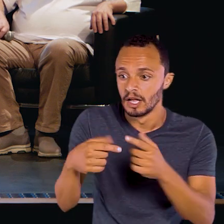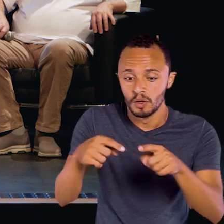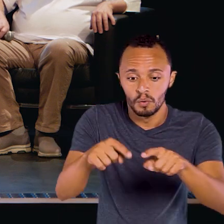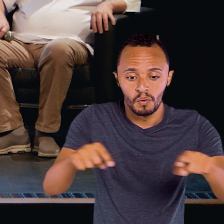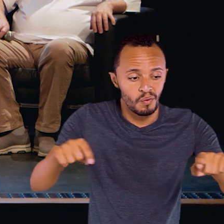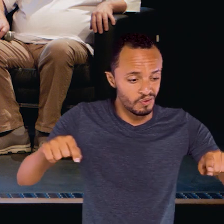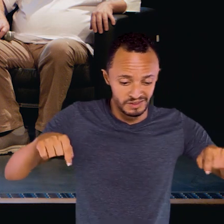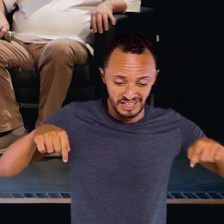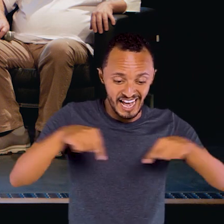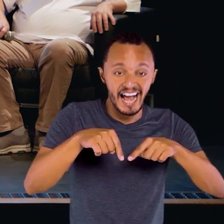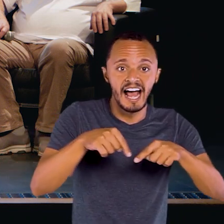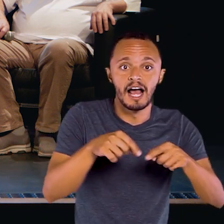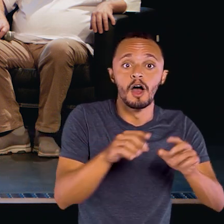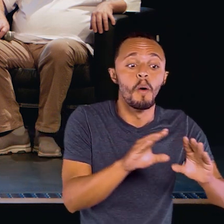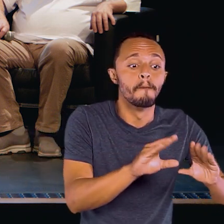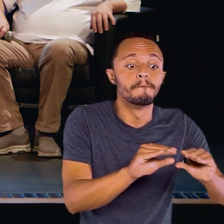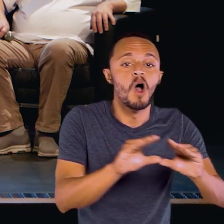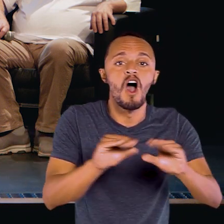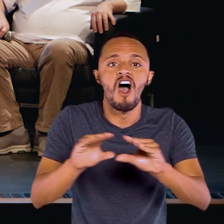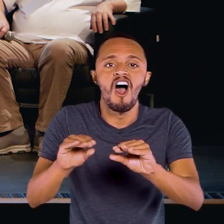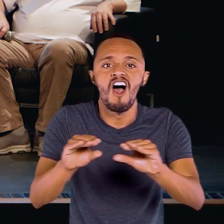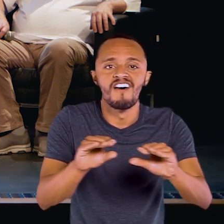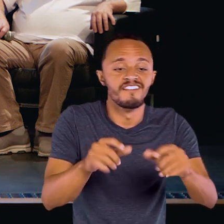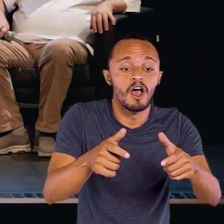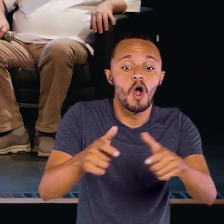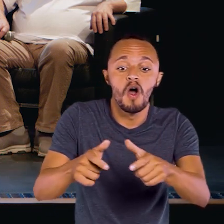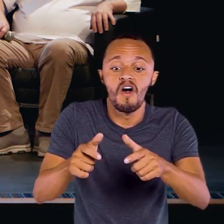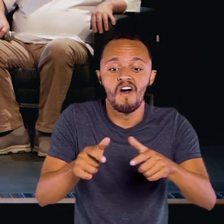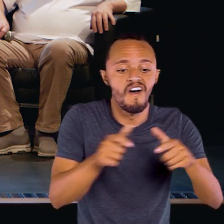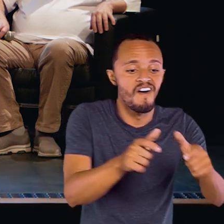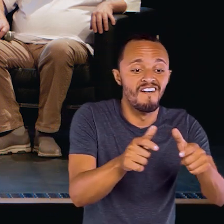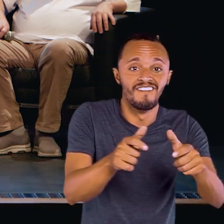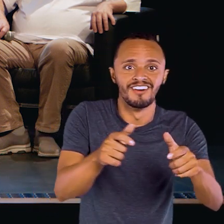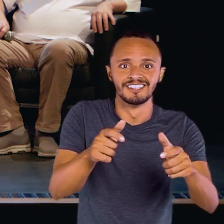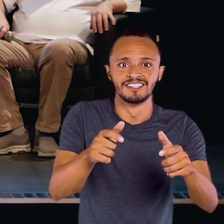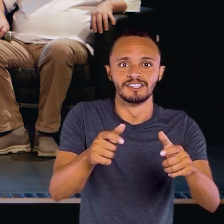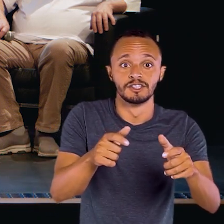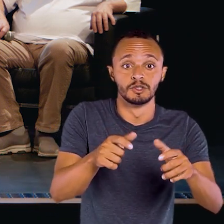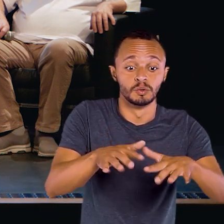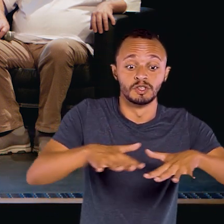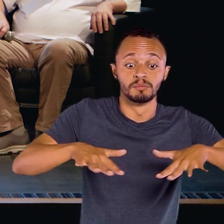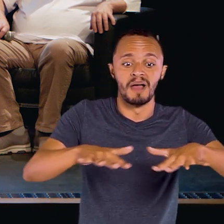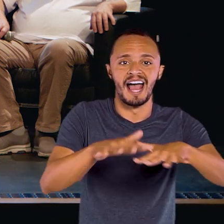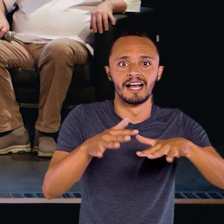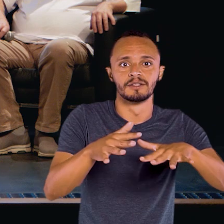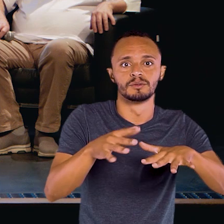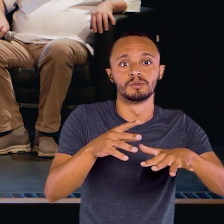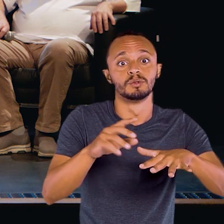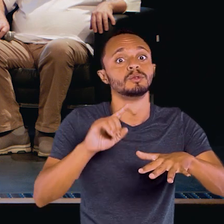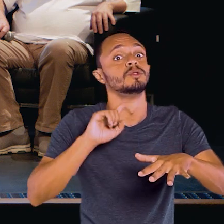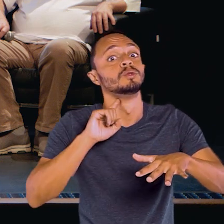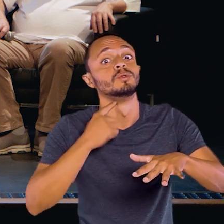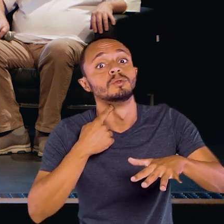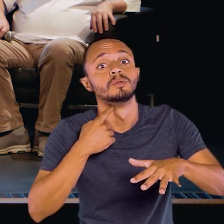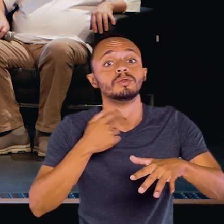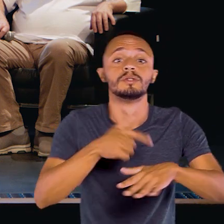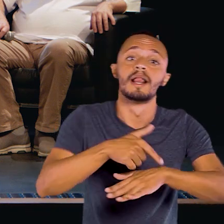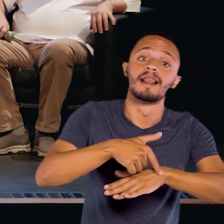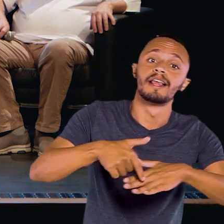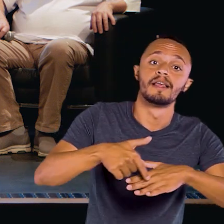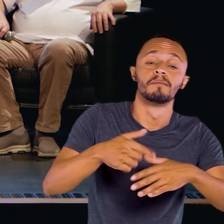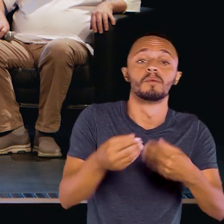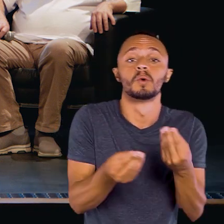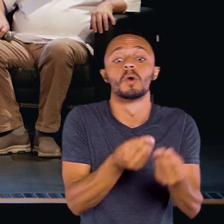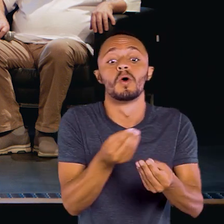A casa fala sobre quem nela habita. E também eu quis dar voz a